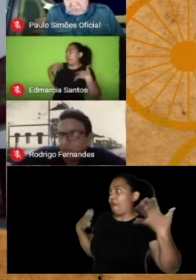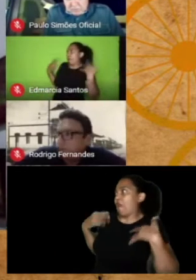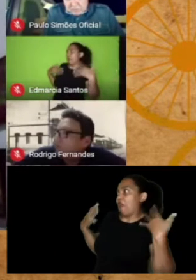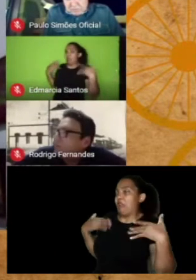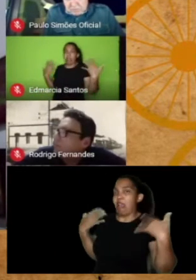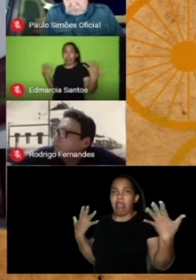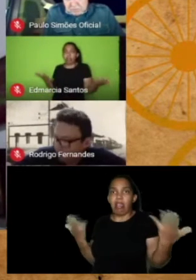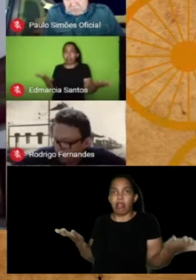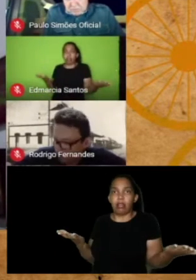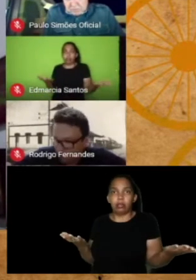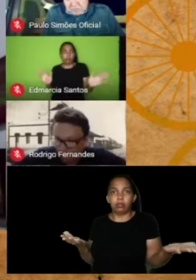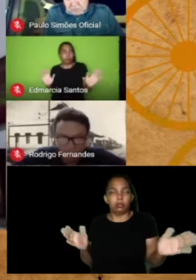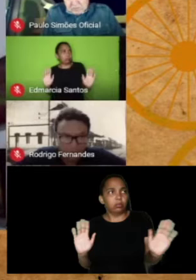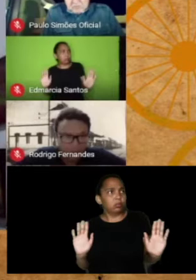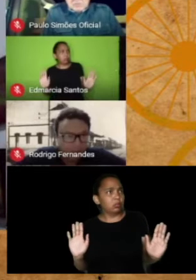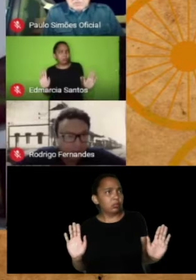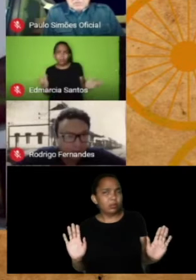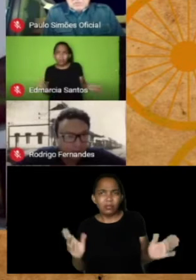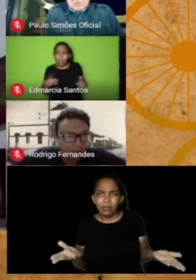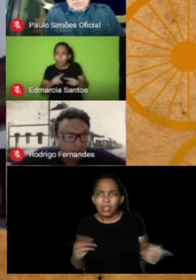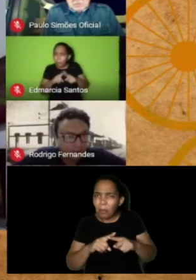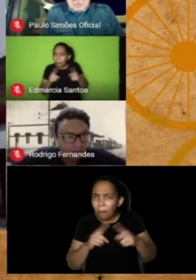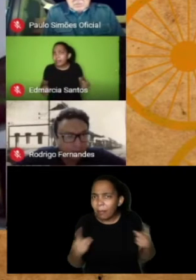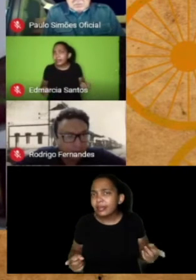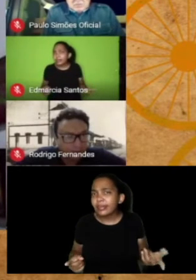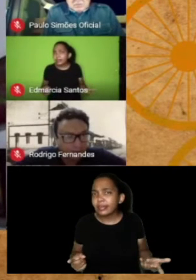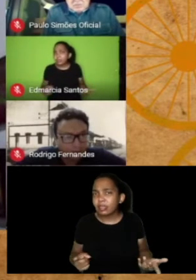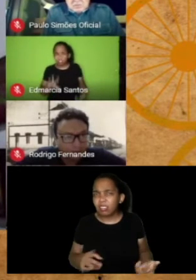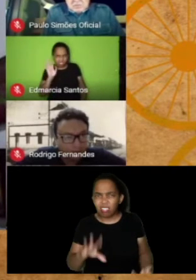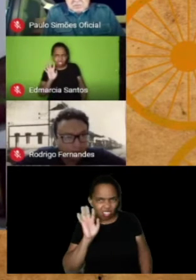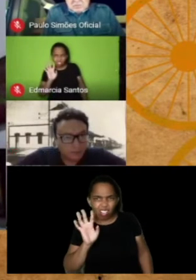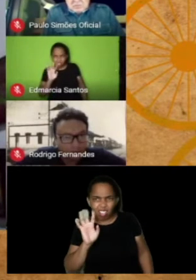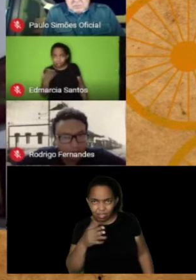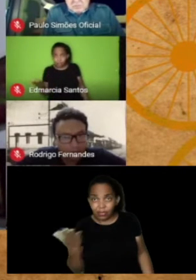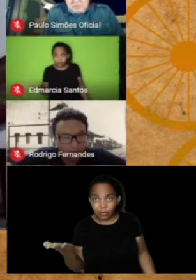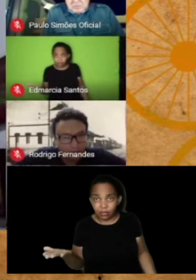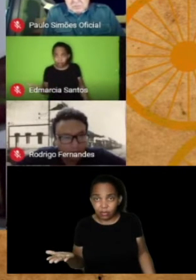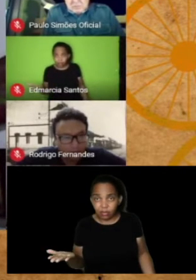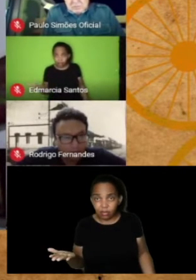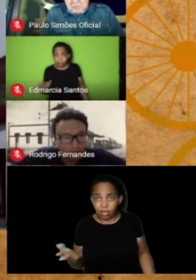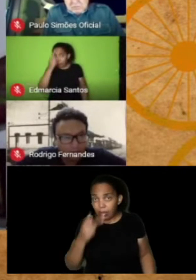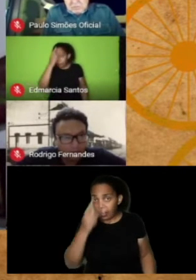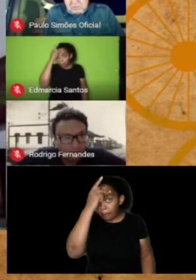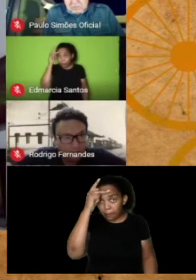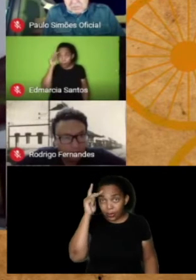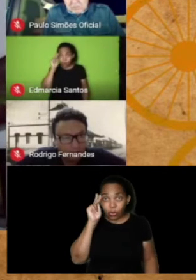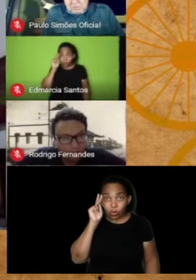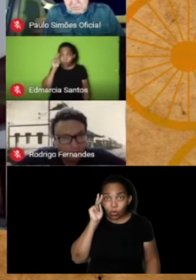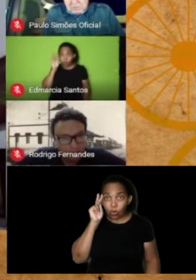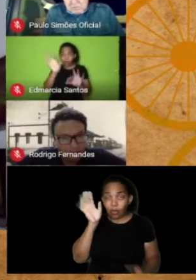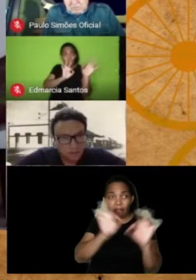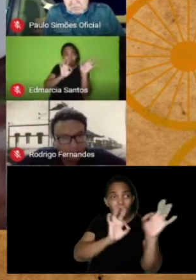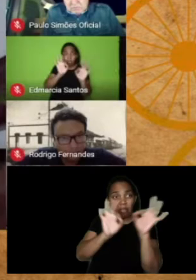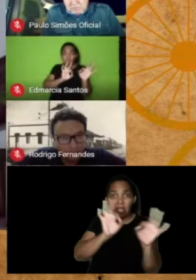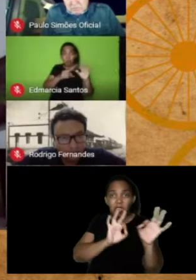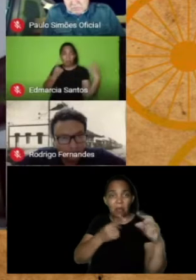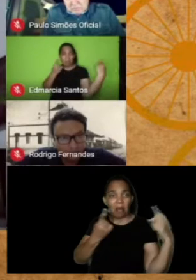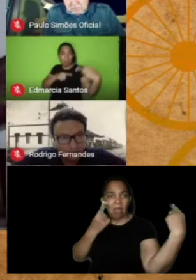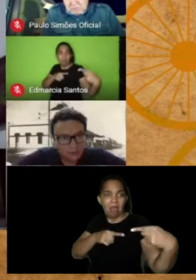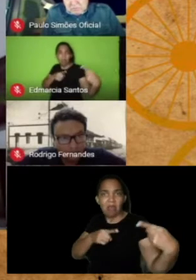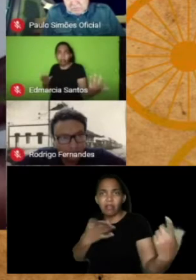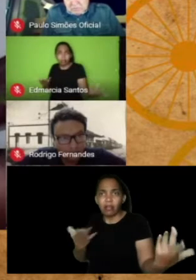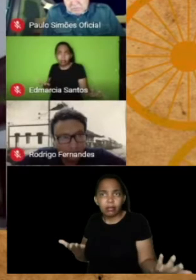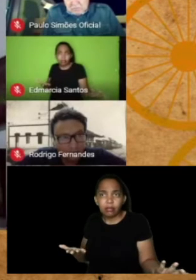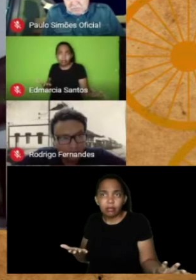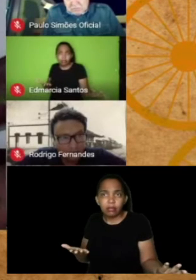andor. E aí, será que isso é legal? Será que a pessoa fazer o seu andor só para competir não descaracterizou